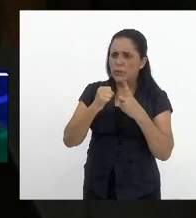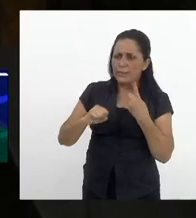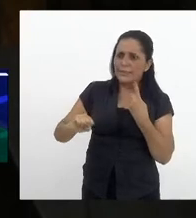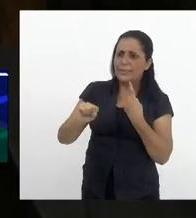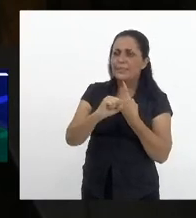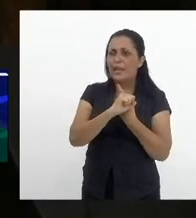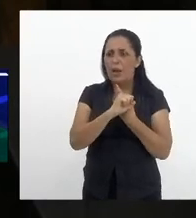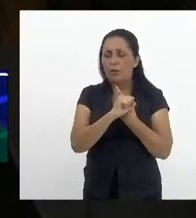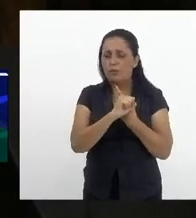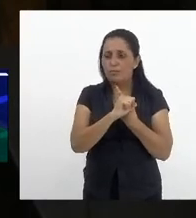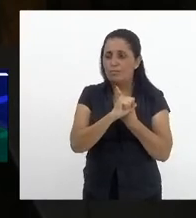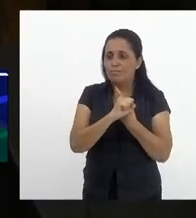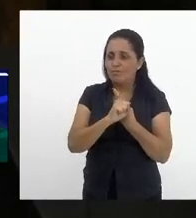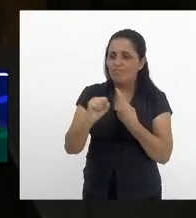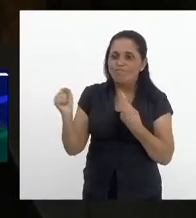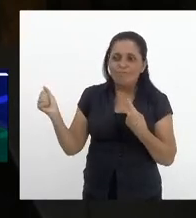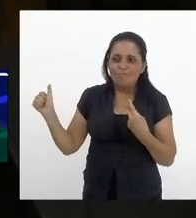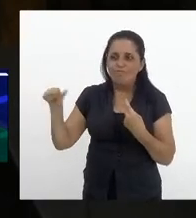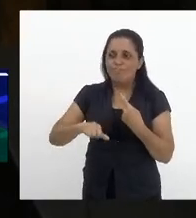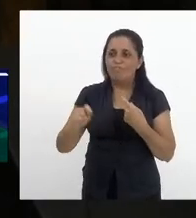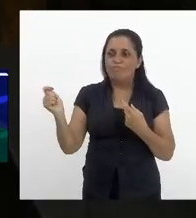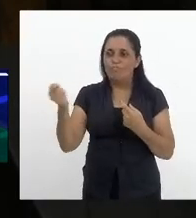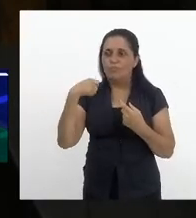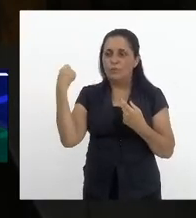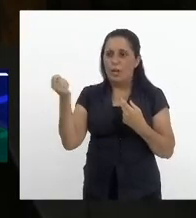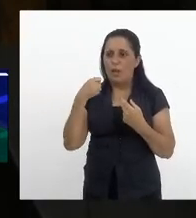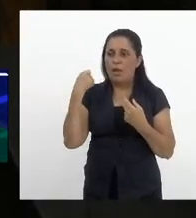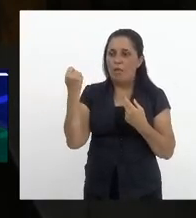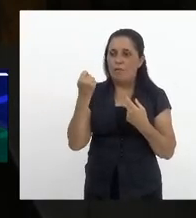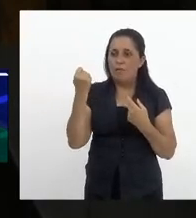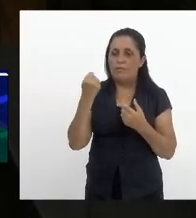sem precedentes, com mais de